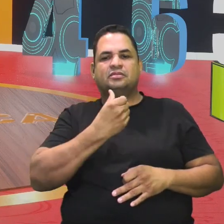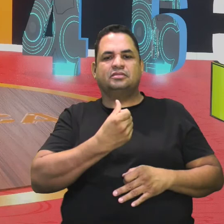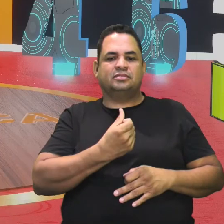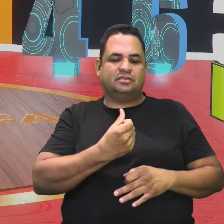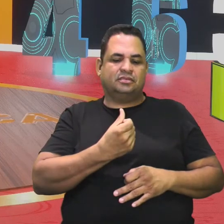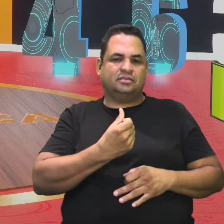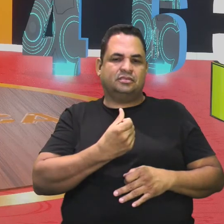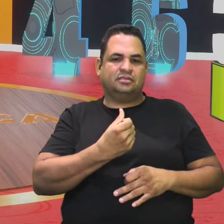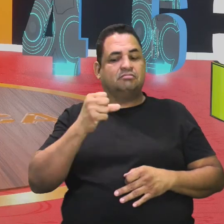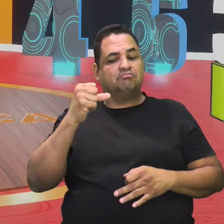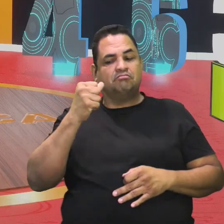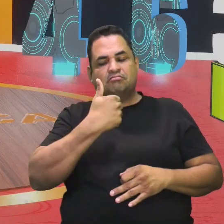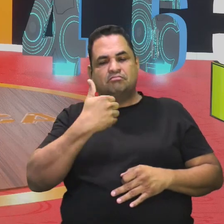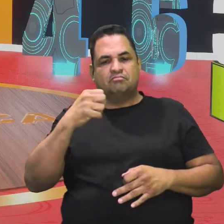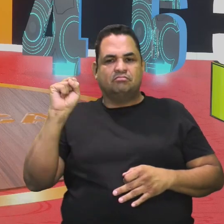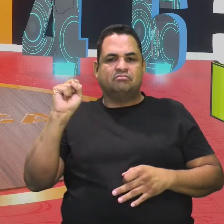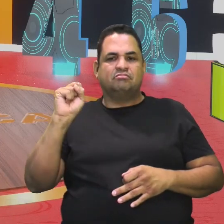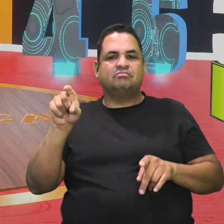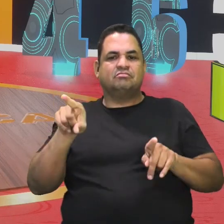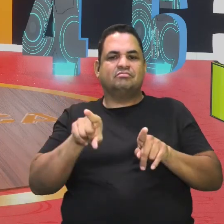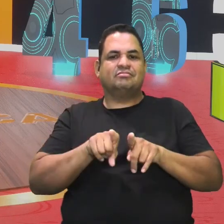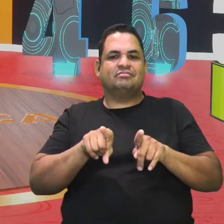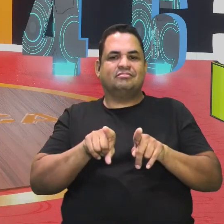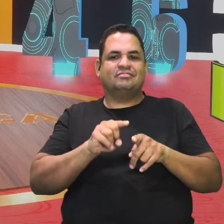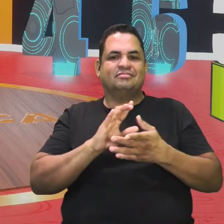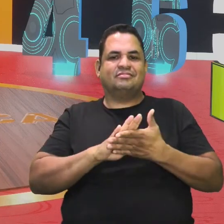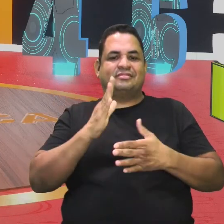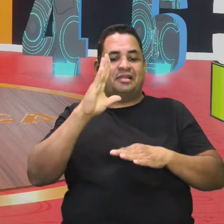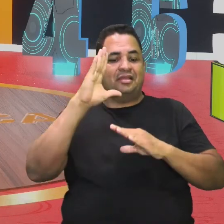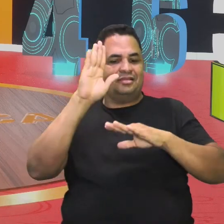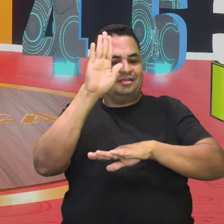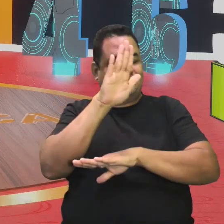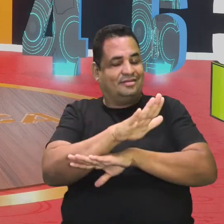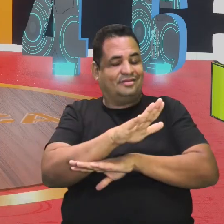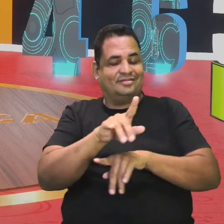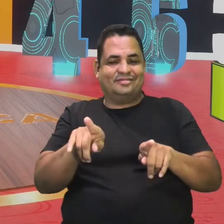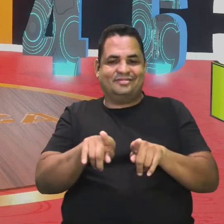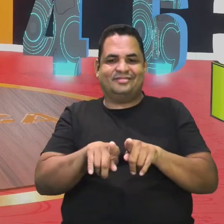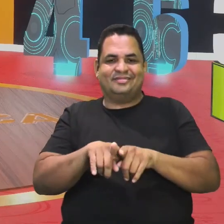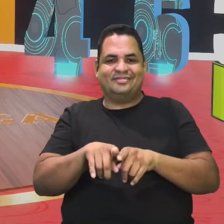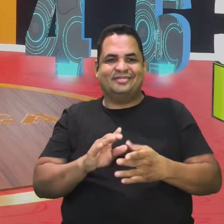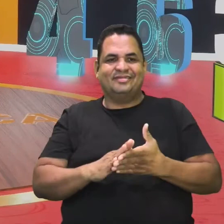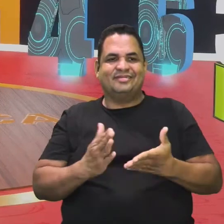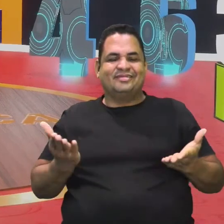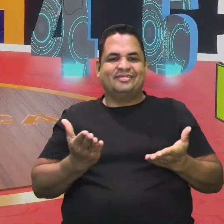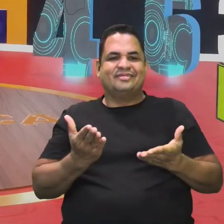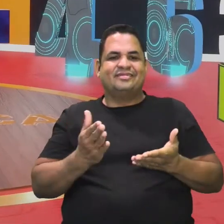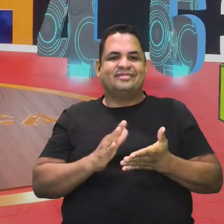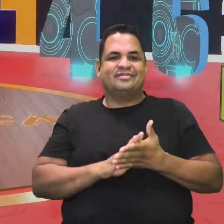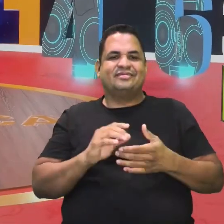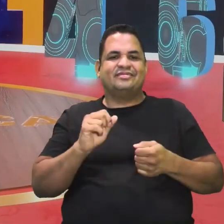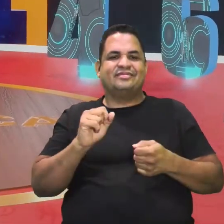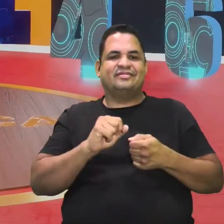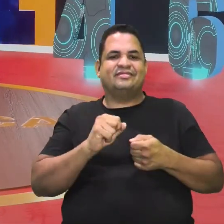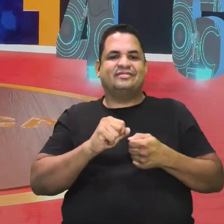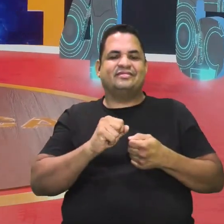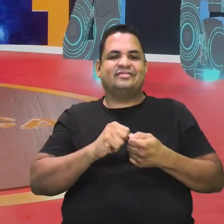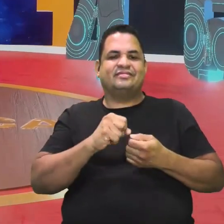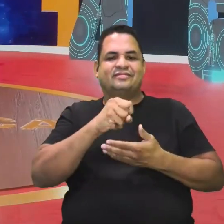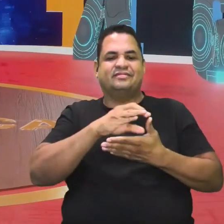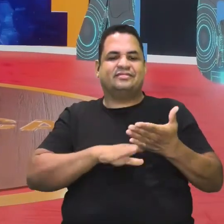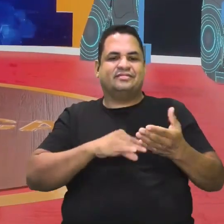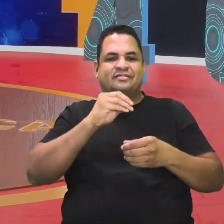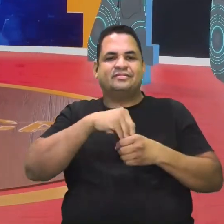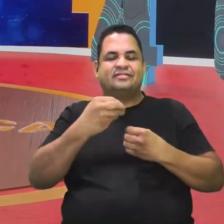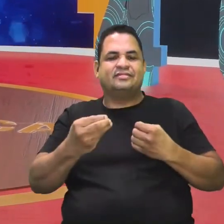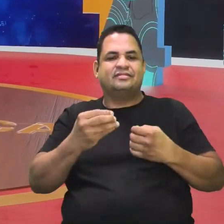6 e 18 é 6 também, só que é da tarde. Né? E assim, ó, agora falando um pouquinho da atividade extra classe, tá?